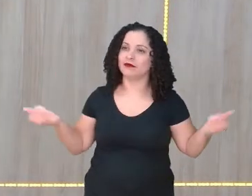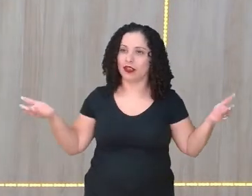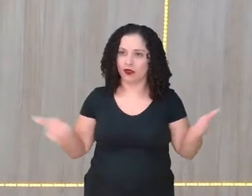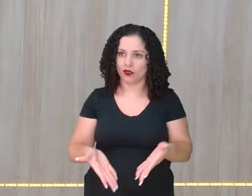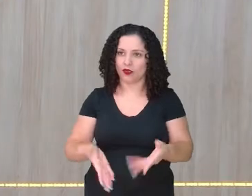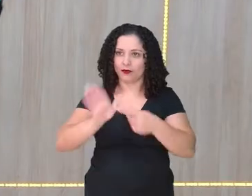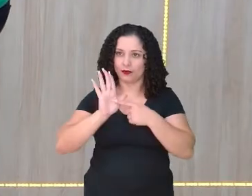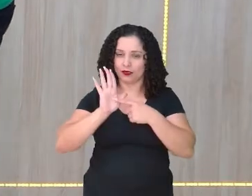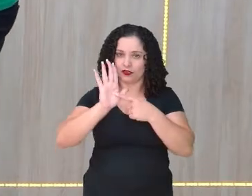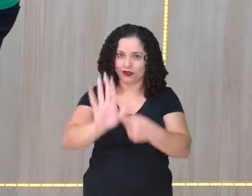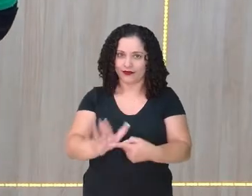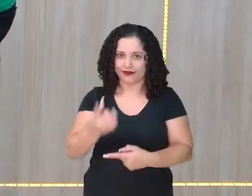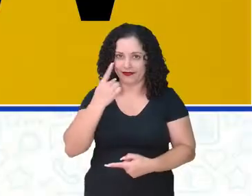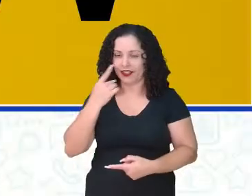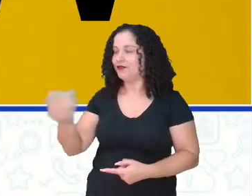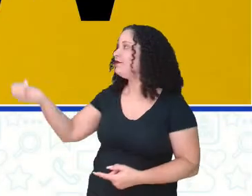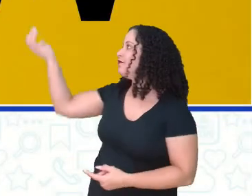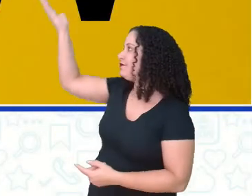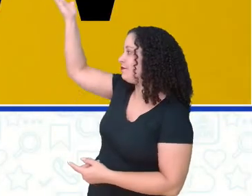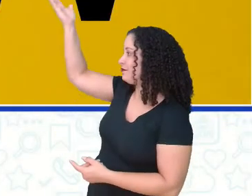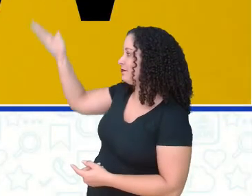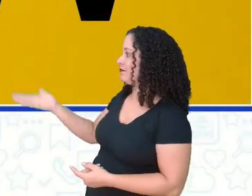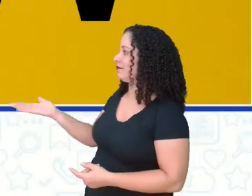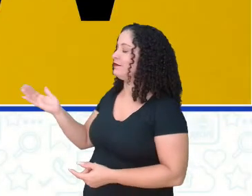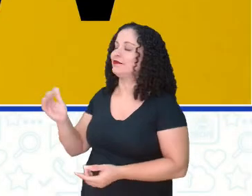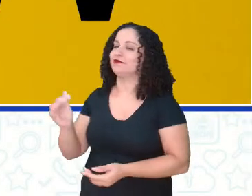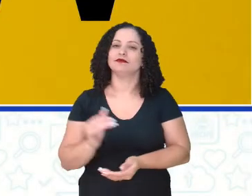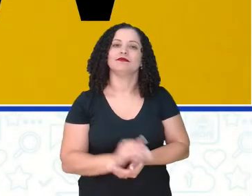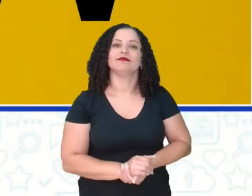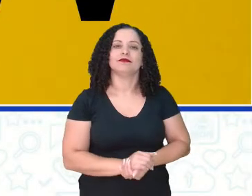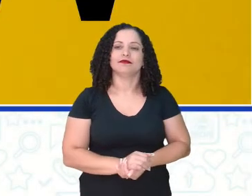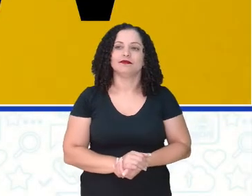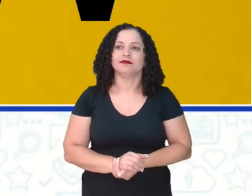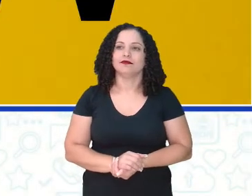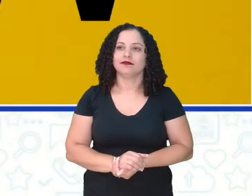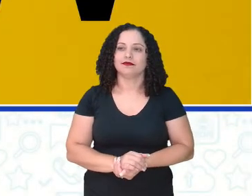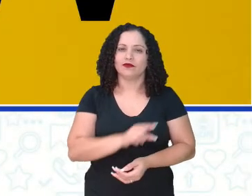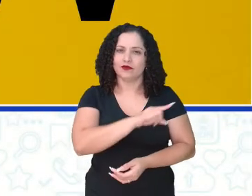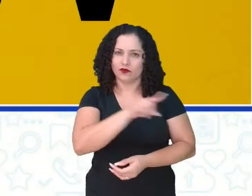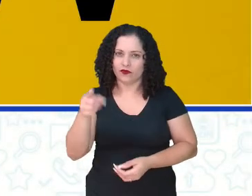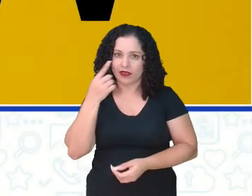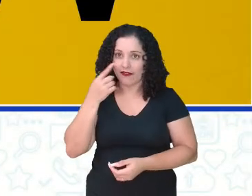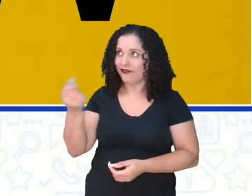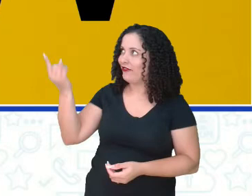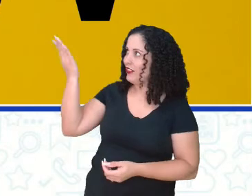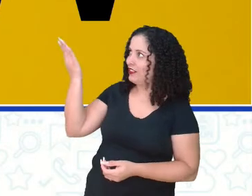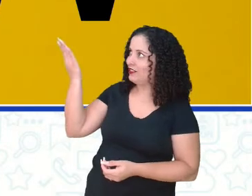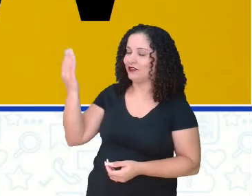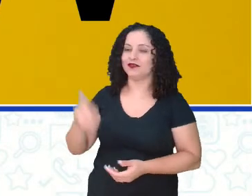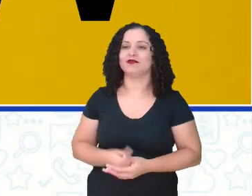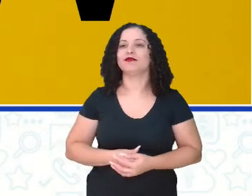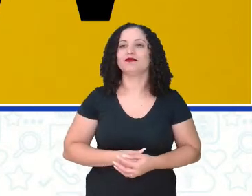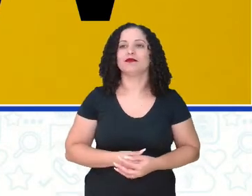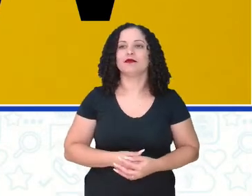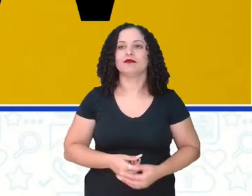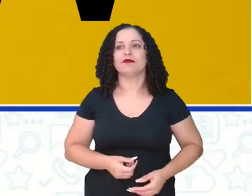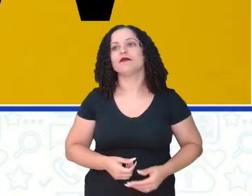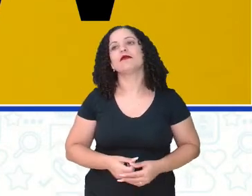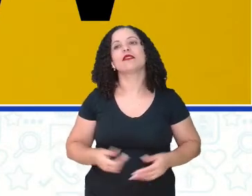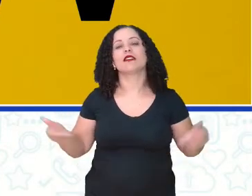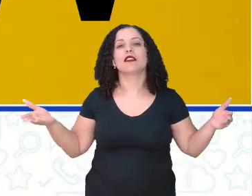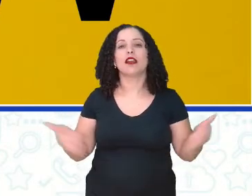lá. How é eu não sei se você está vendo legal aí. É o how